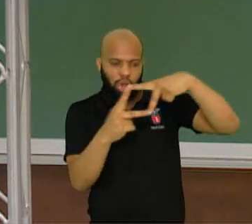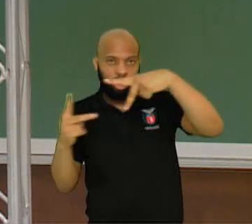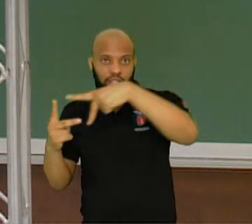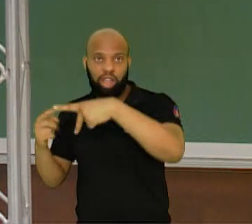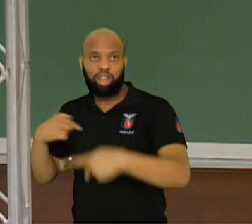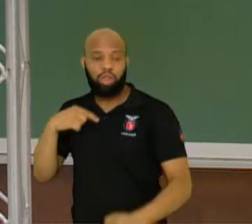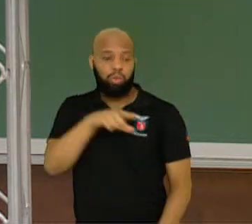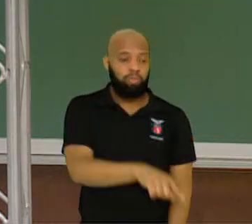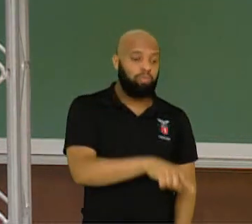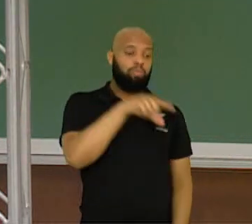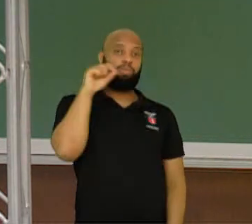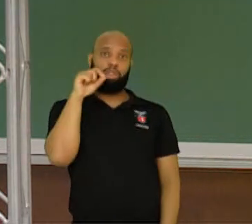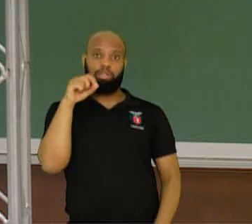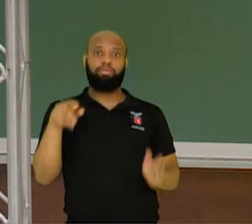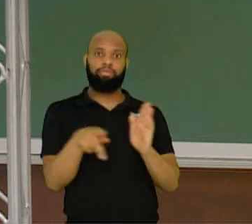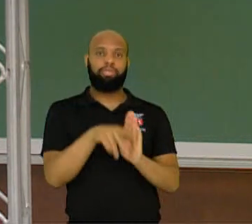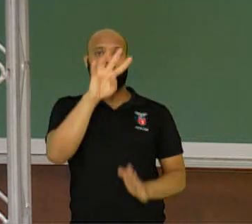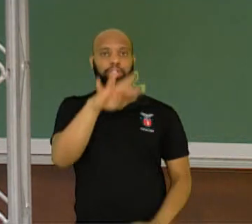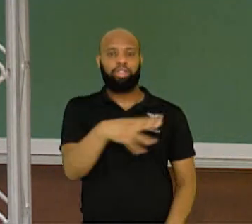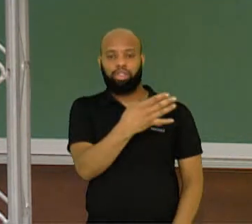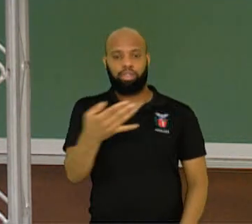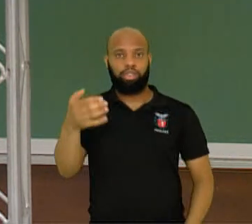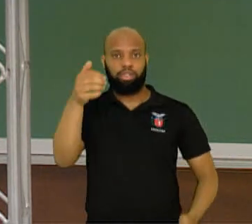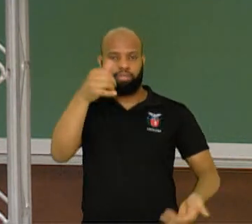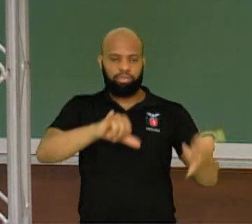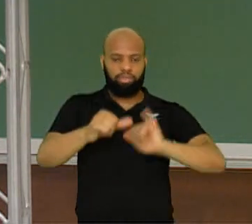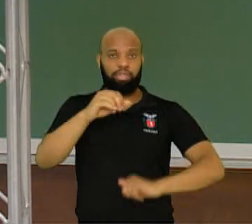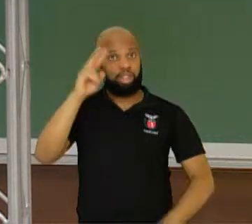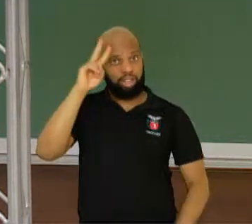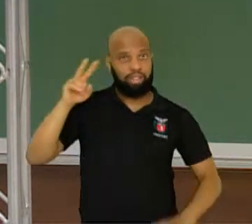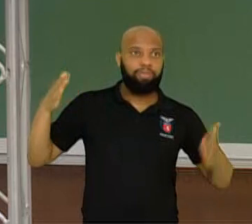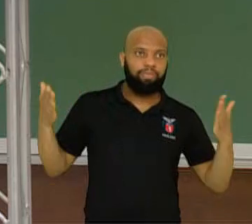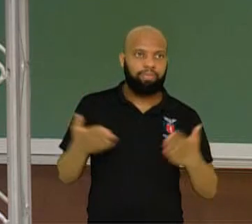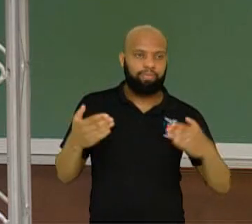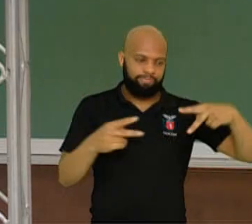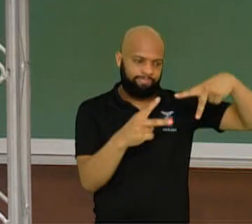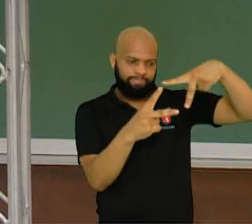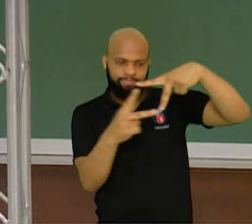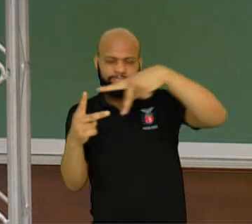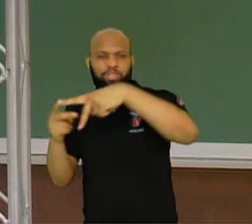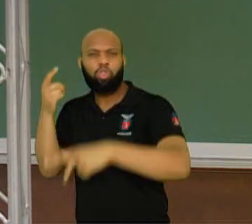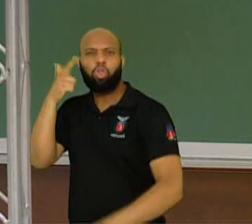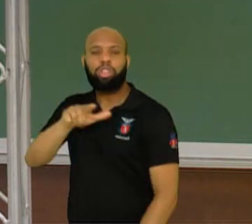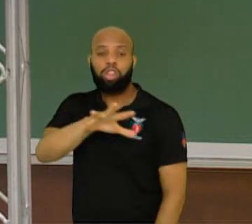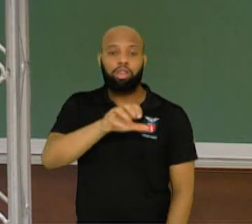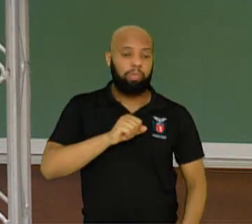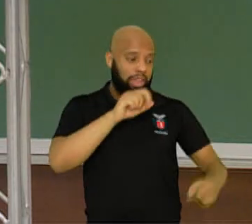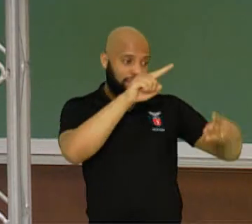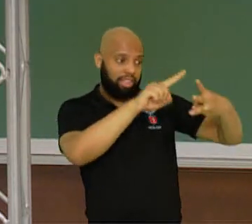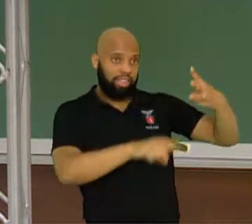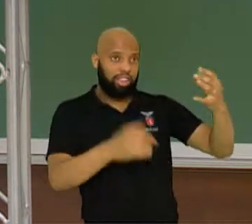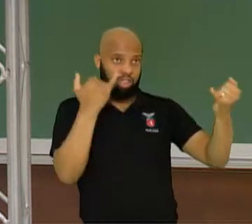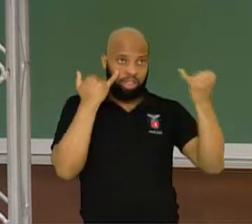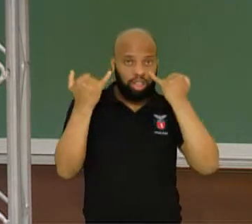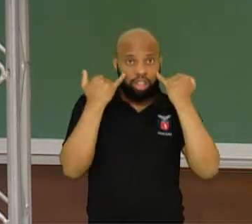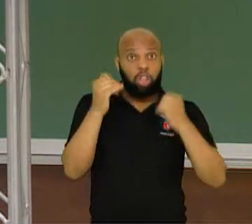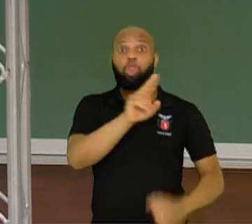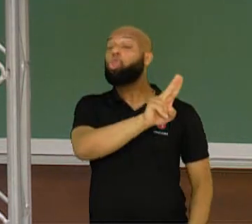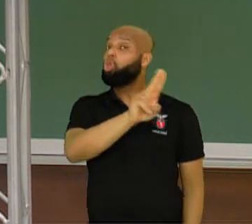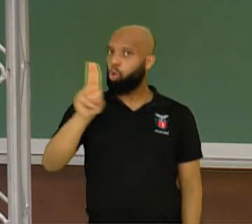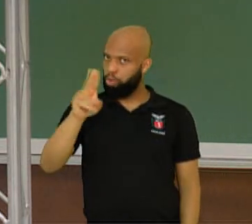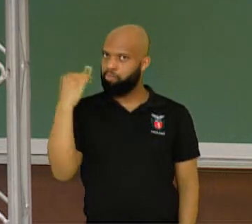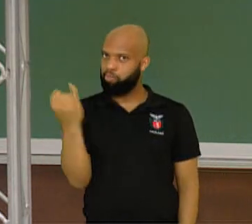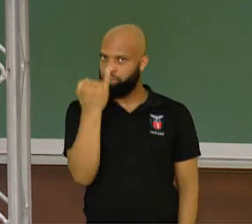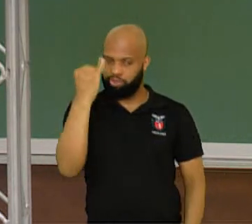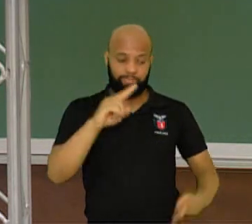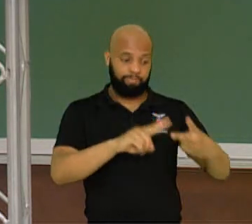eu fui lá e retirei da tabela periódica. E lembra que nesse quadradinho eu consigo tirar 3 informações? O nome do